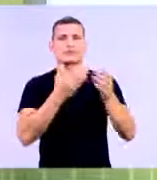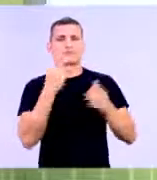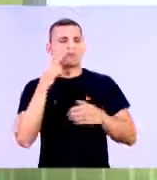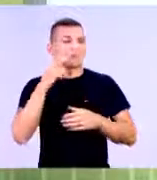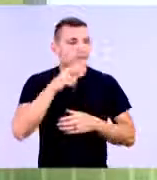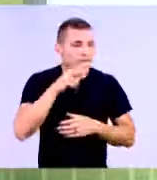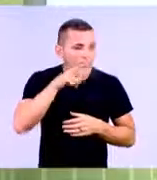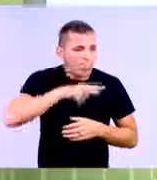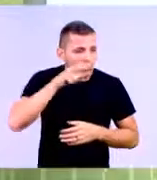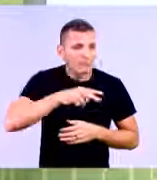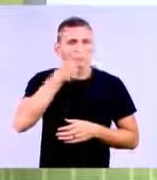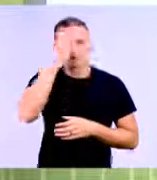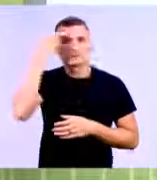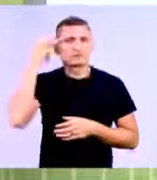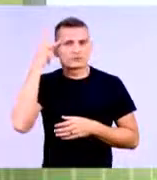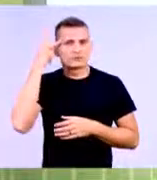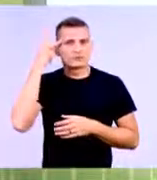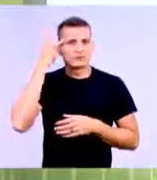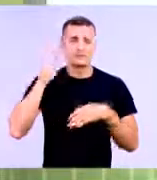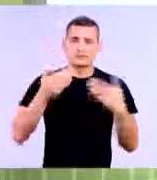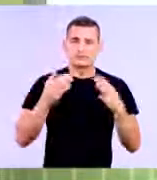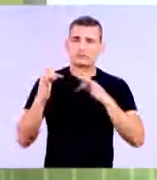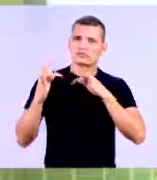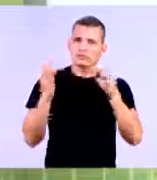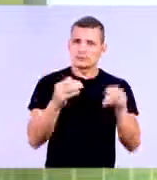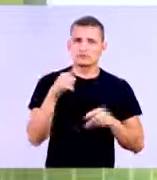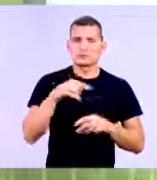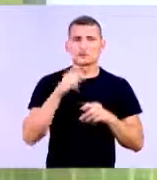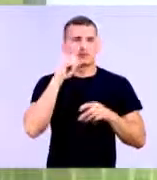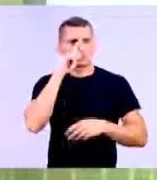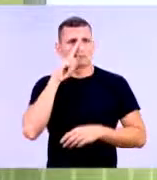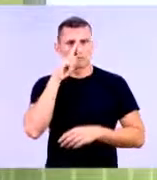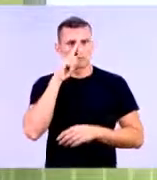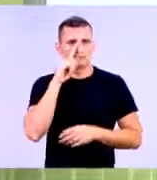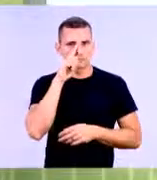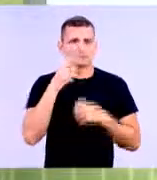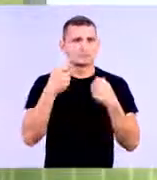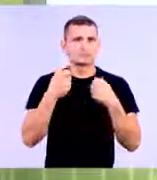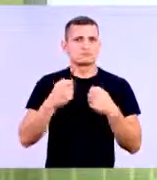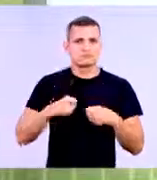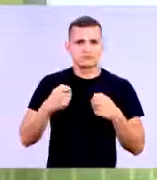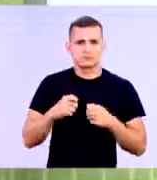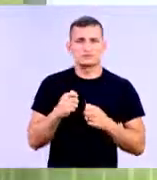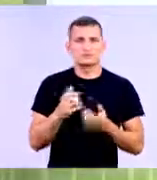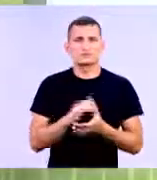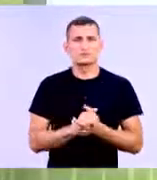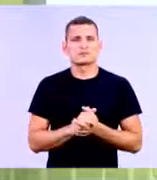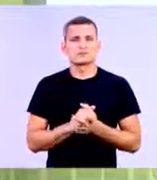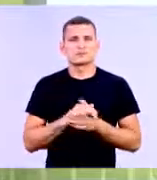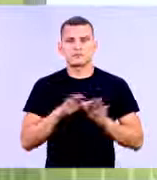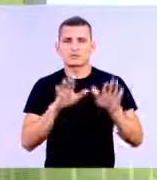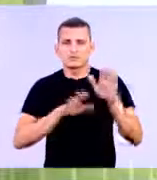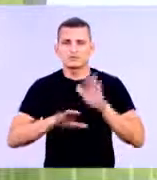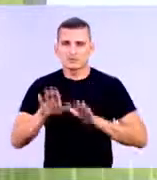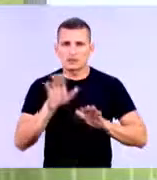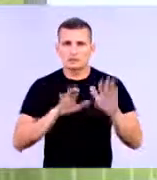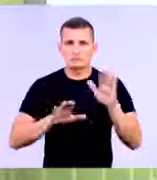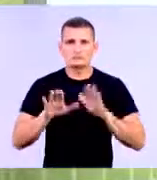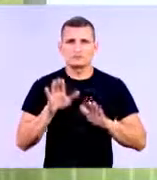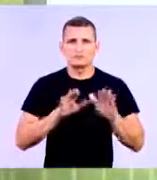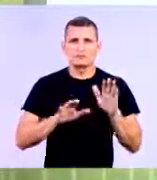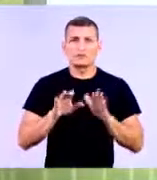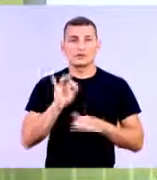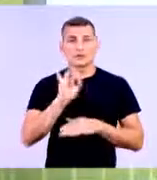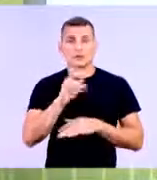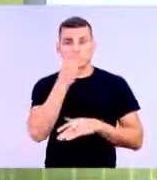a leitura. Então, todos esses são riscos iminentes que a gente tenta conter o máximo possível para que